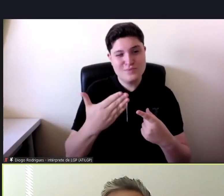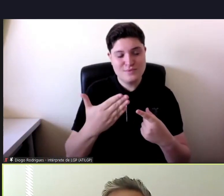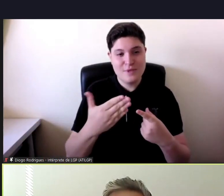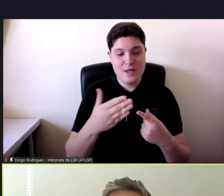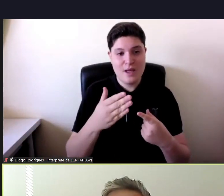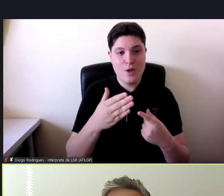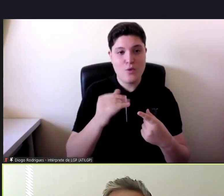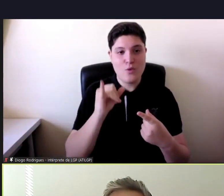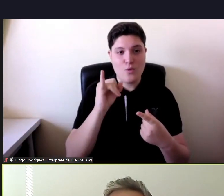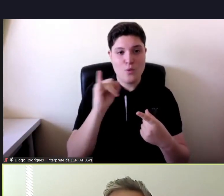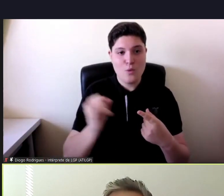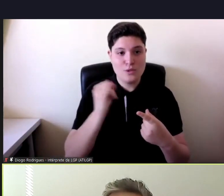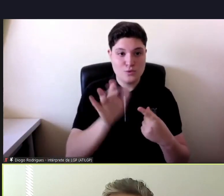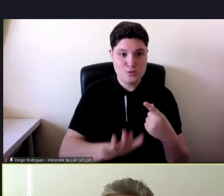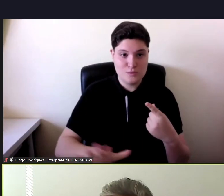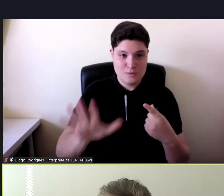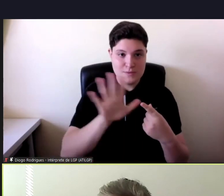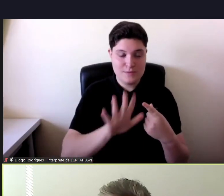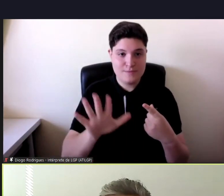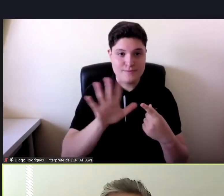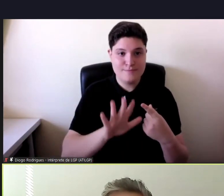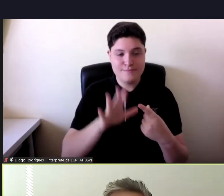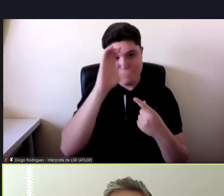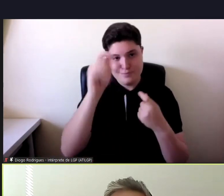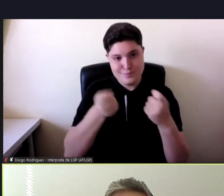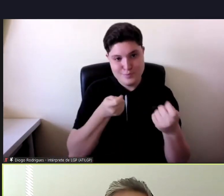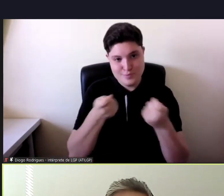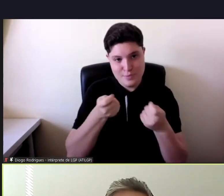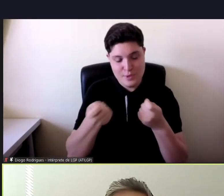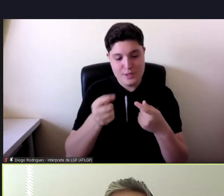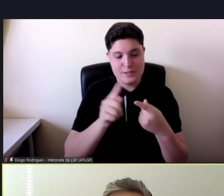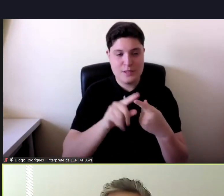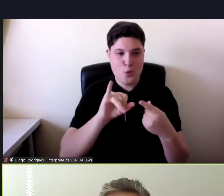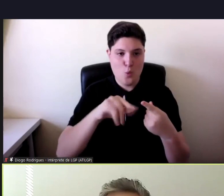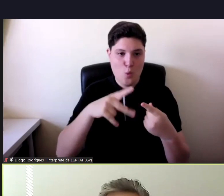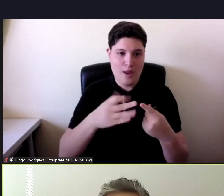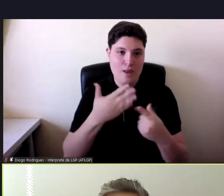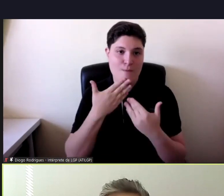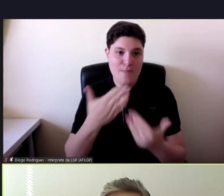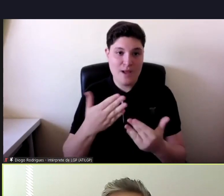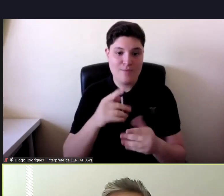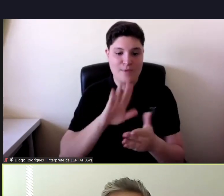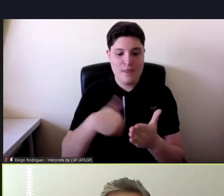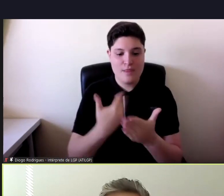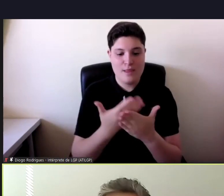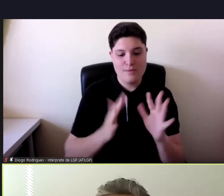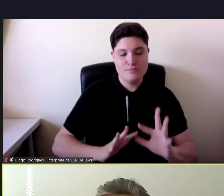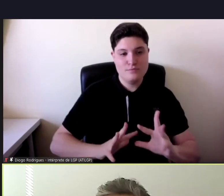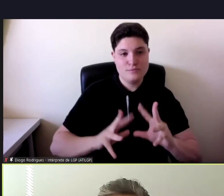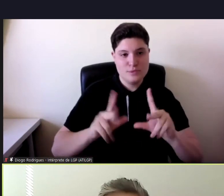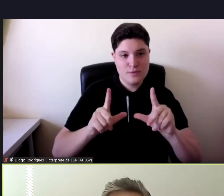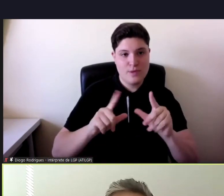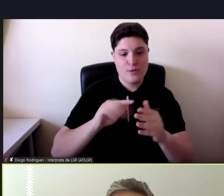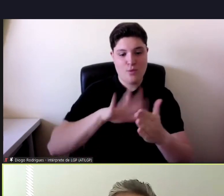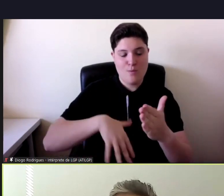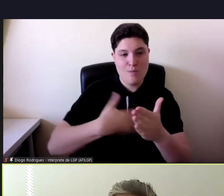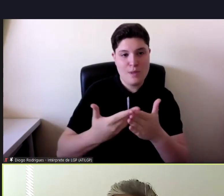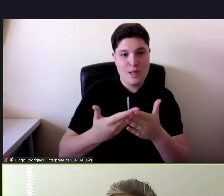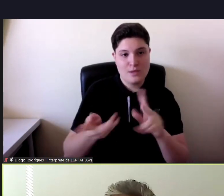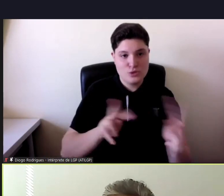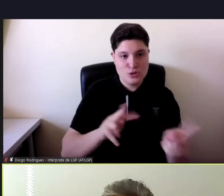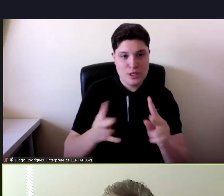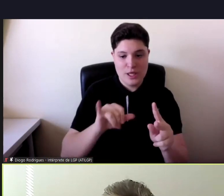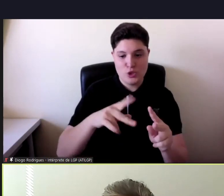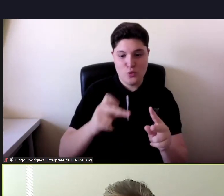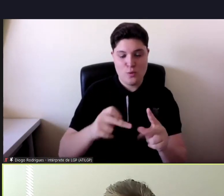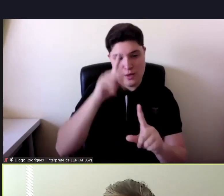parte do Instituto Nacional de Administração e poder contribuir para a disseminação do desenvolvimento do plano estratégico do INA para